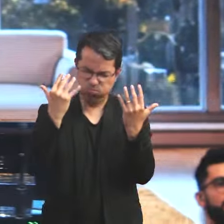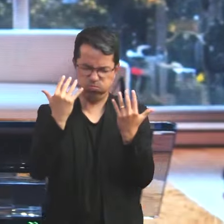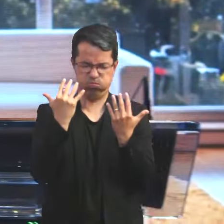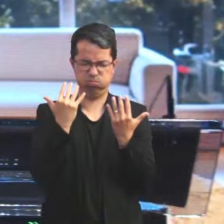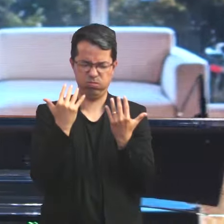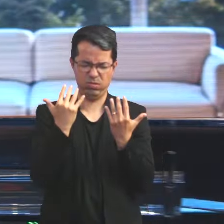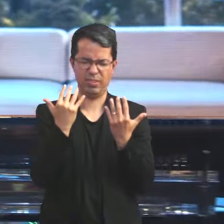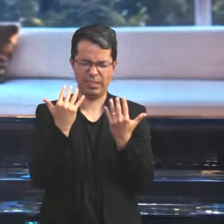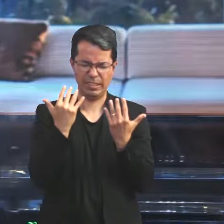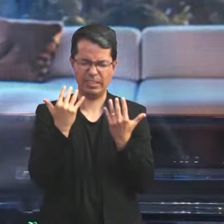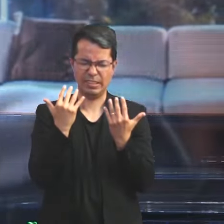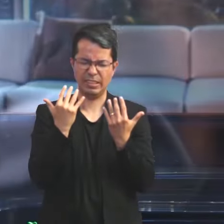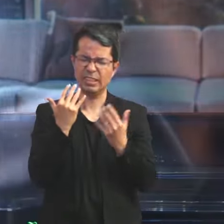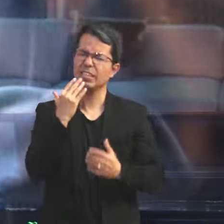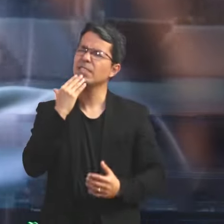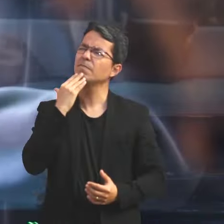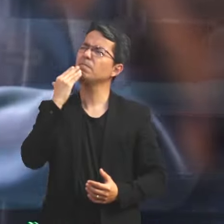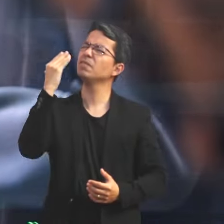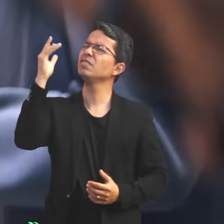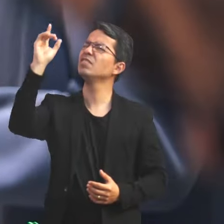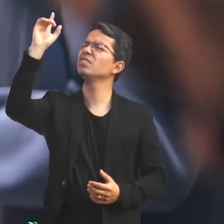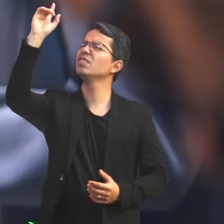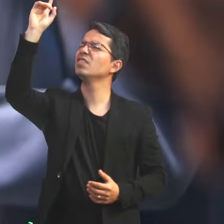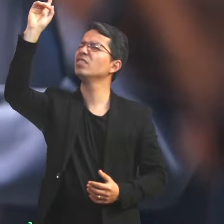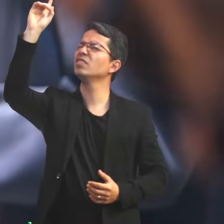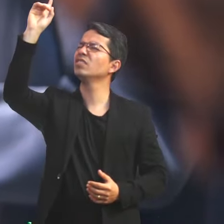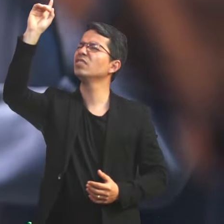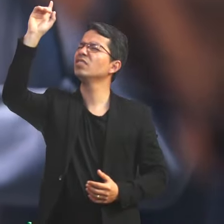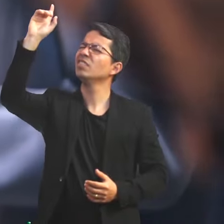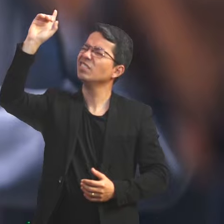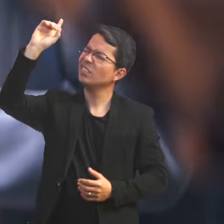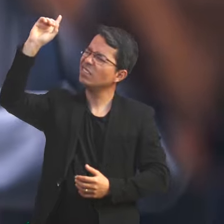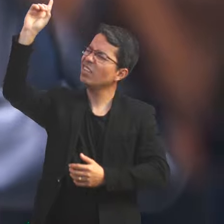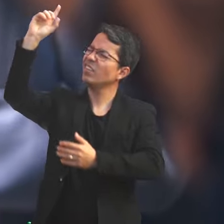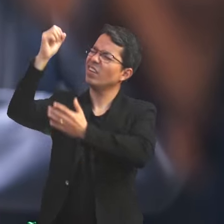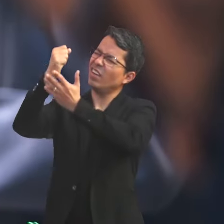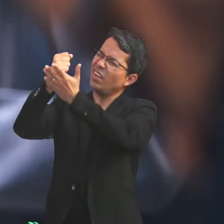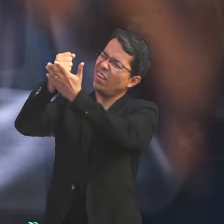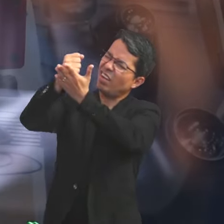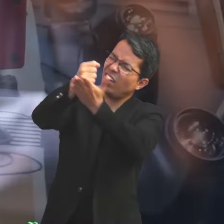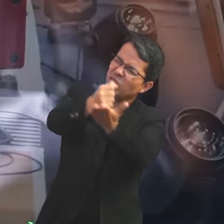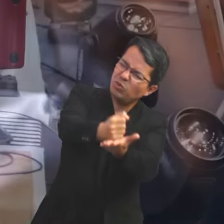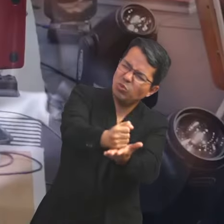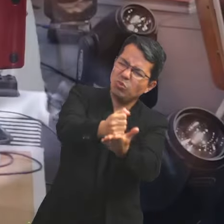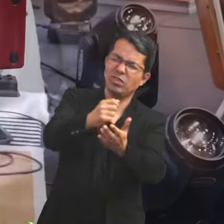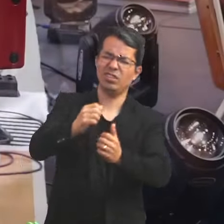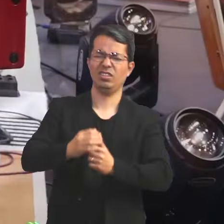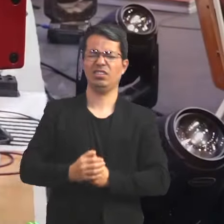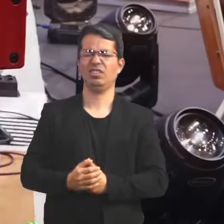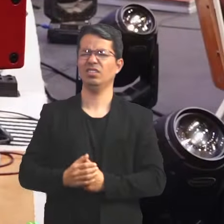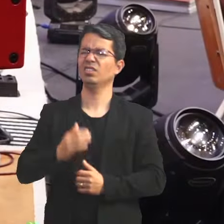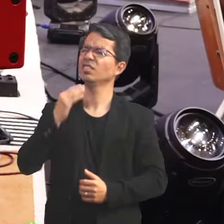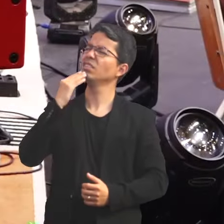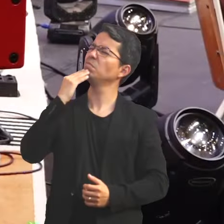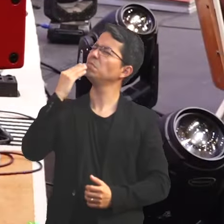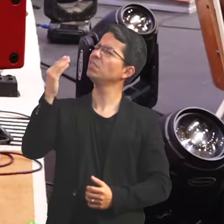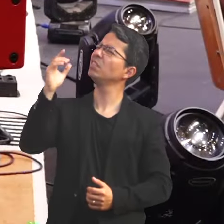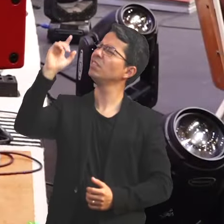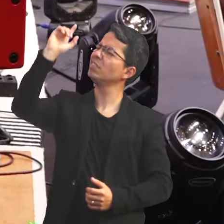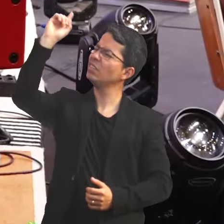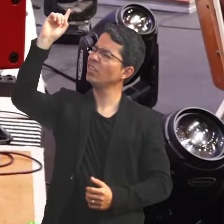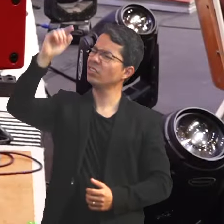frente pedindo a tua graça pai eu quero pedir Deus em nome de Jesus que